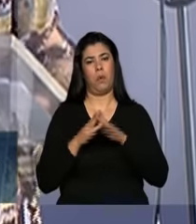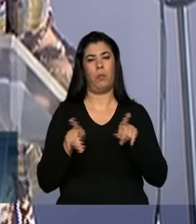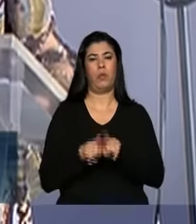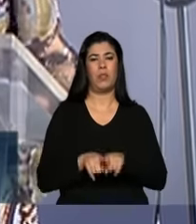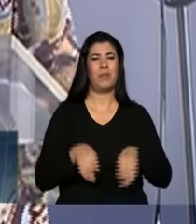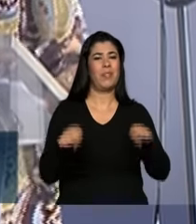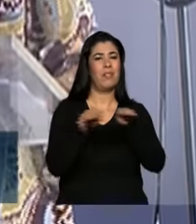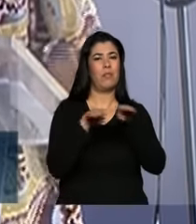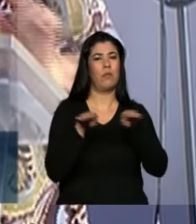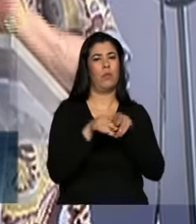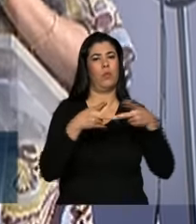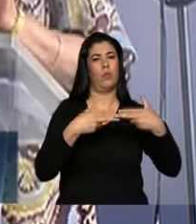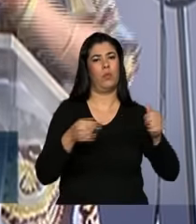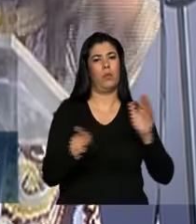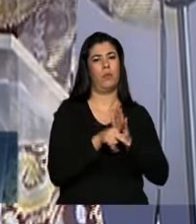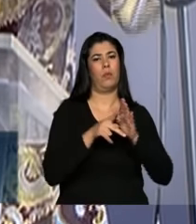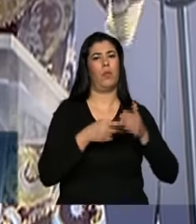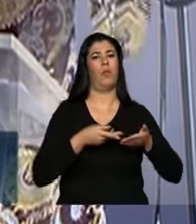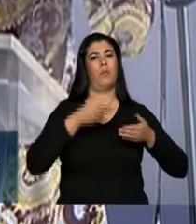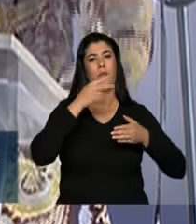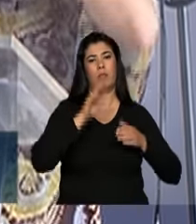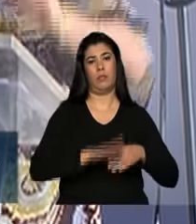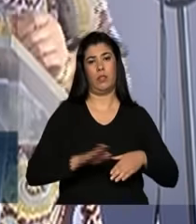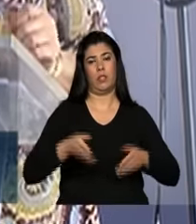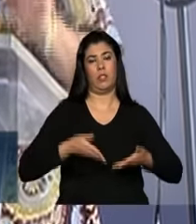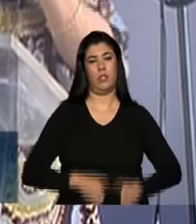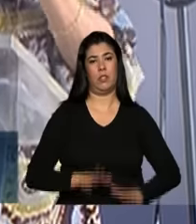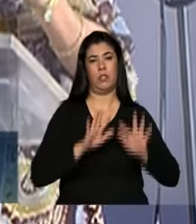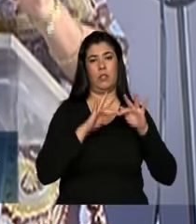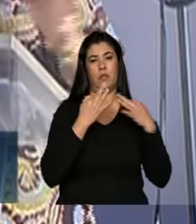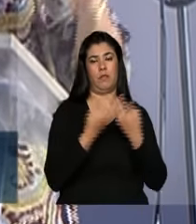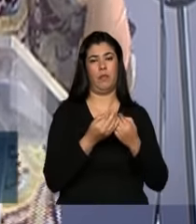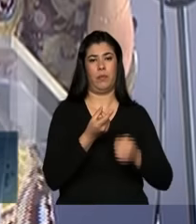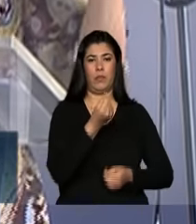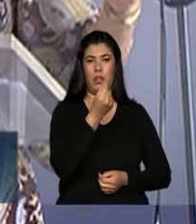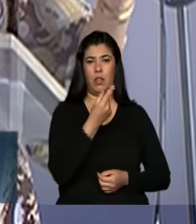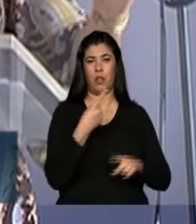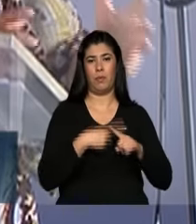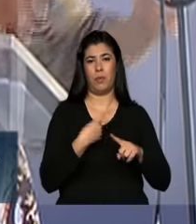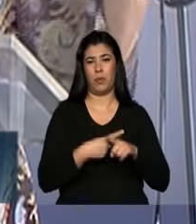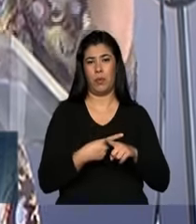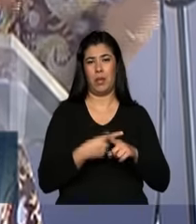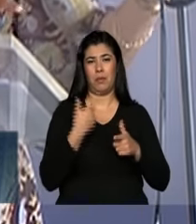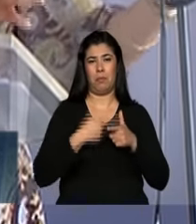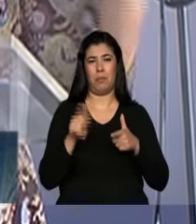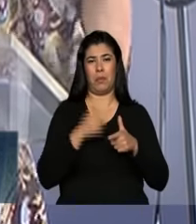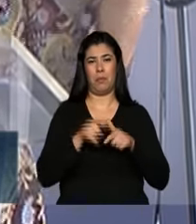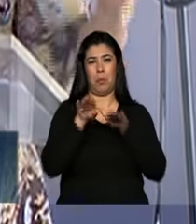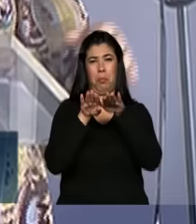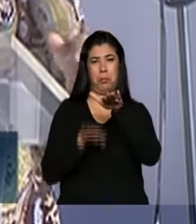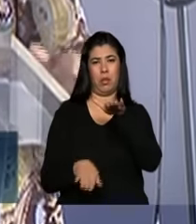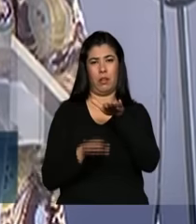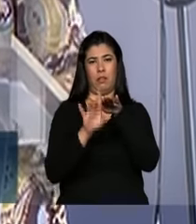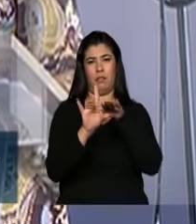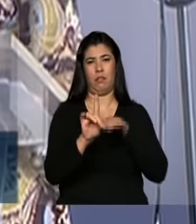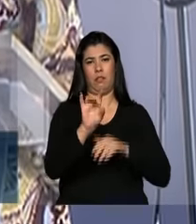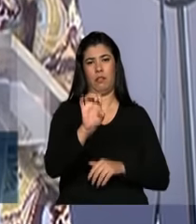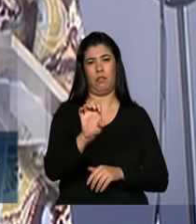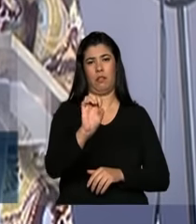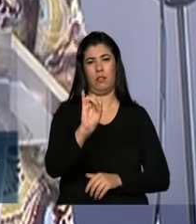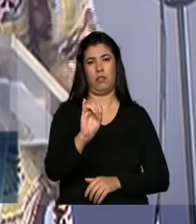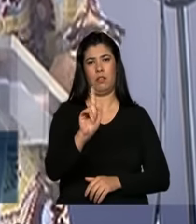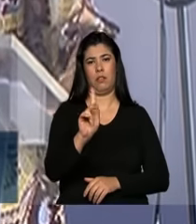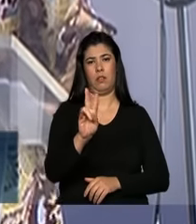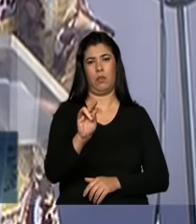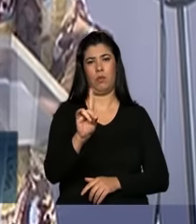da desigualdade começa bem cedo, quando as crianças têm oportunidades